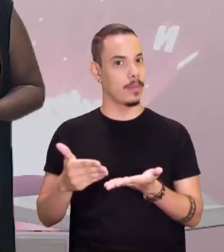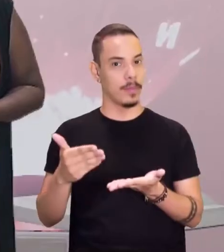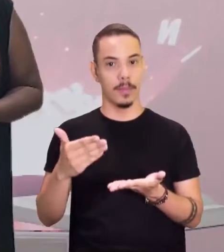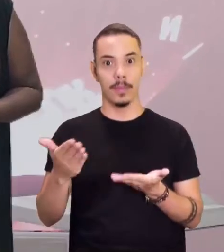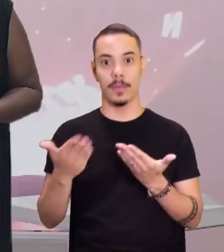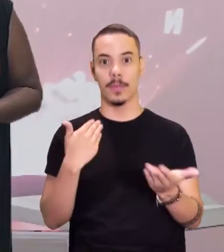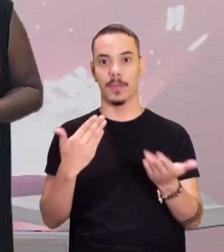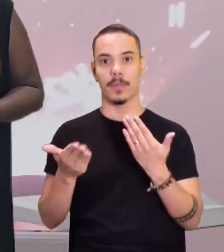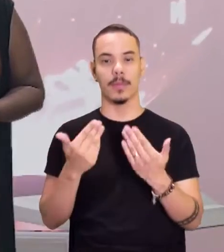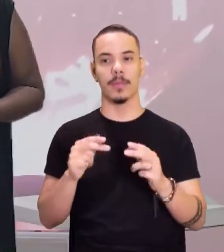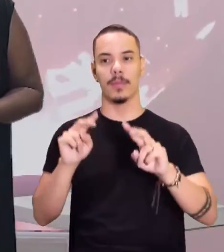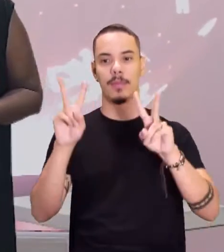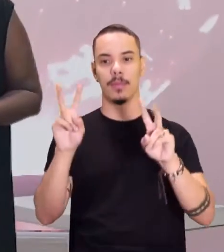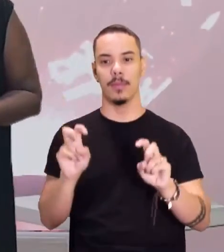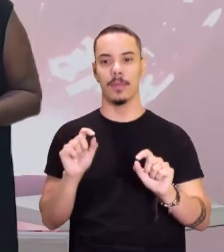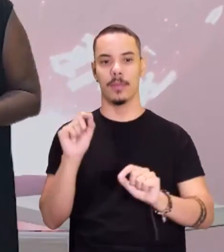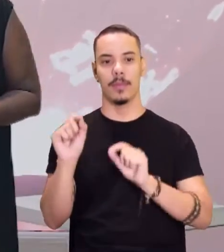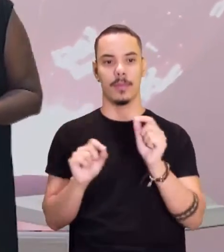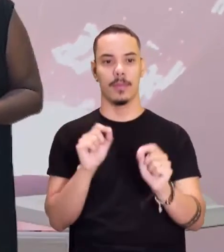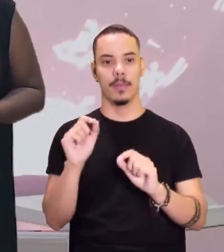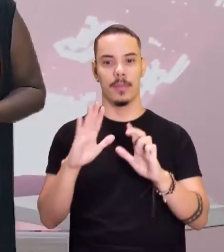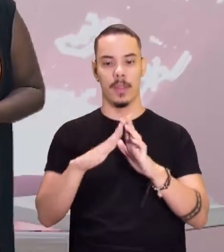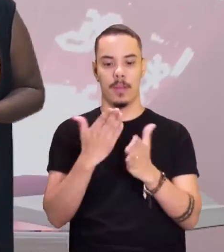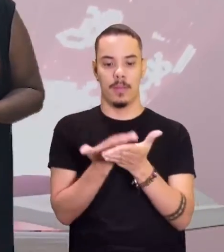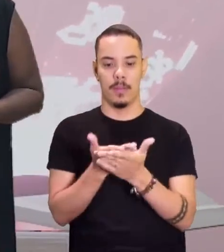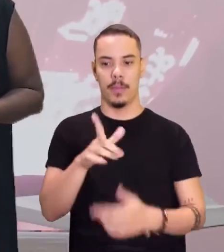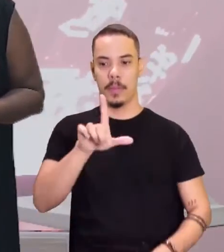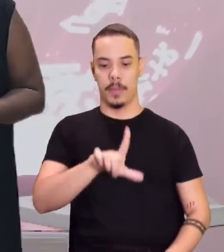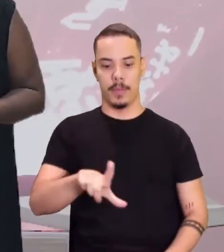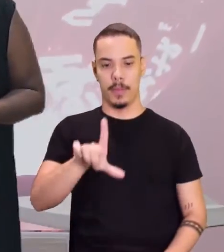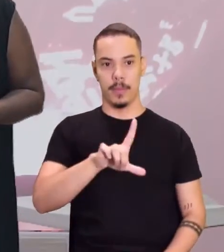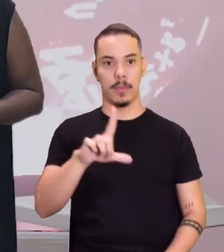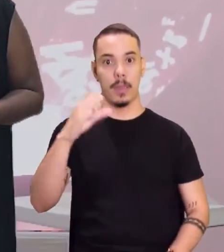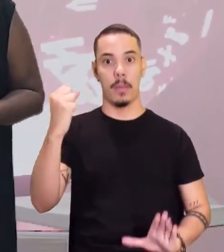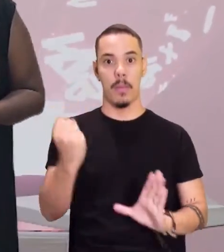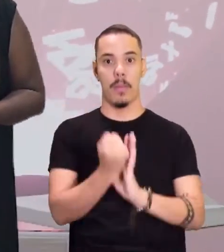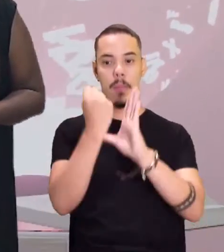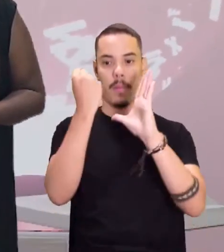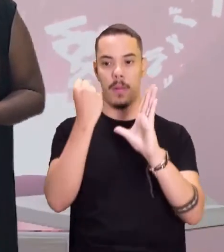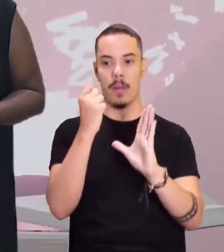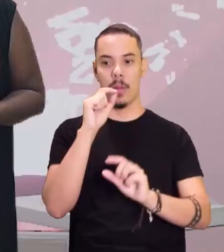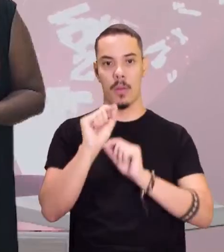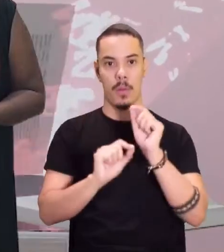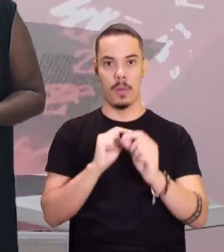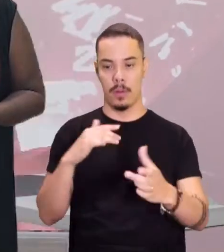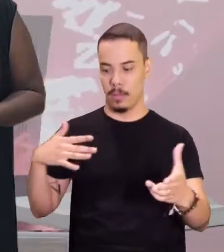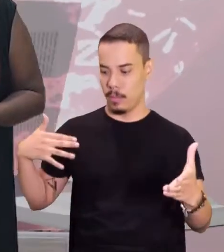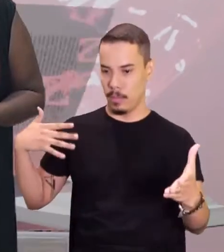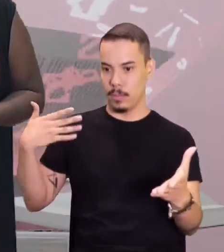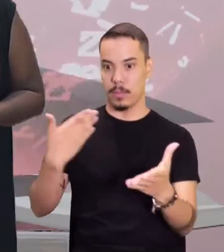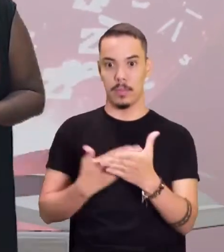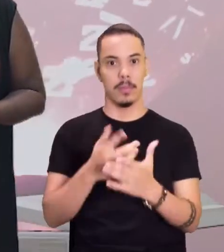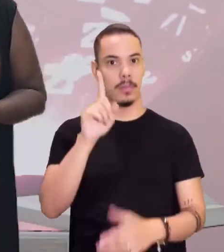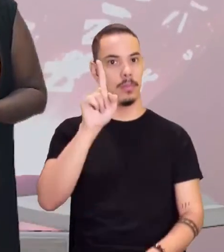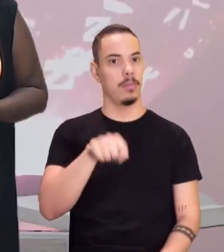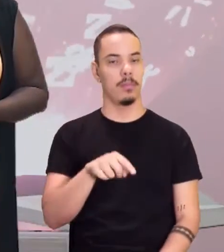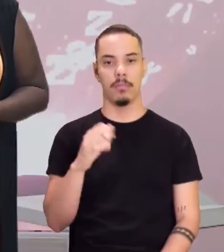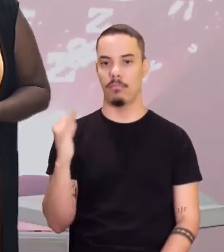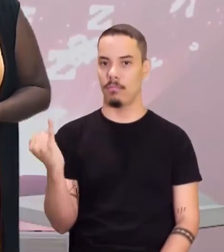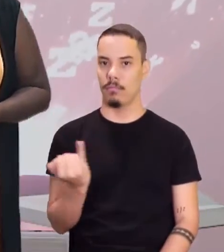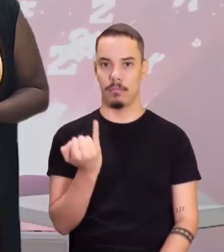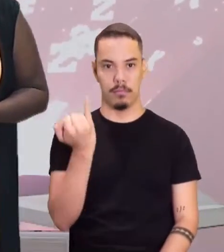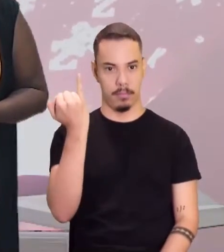vamos conversar sobre essa escola literária que marca um processo